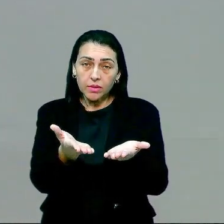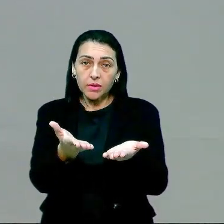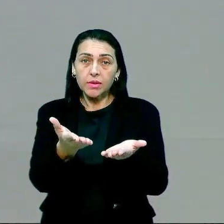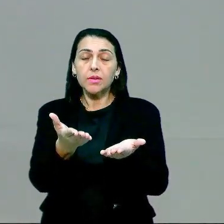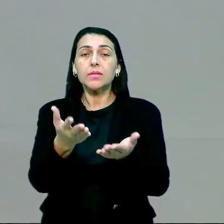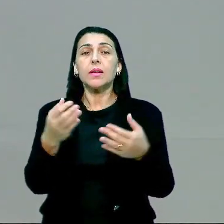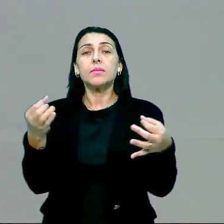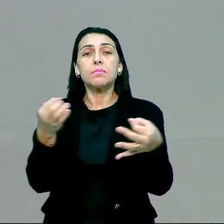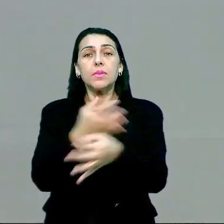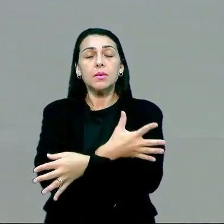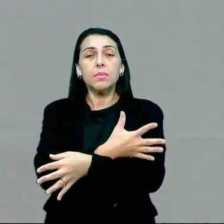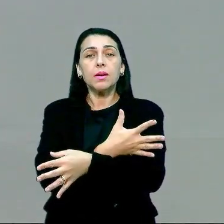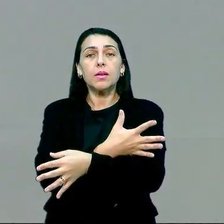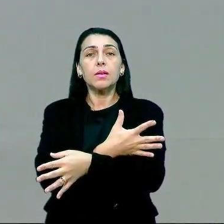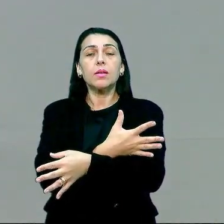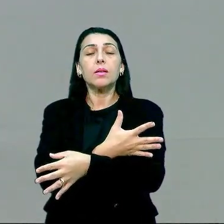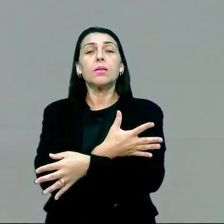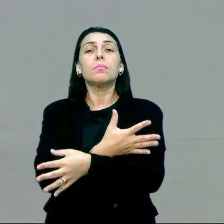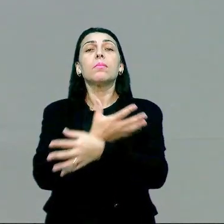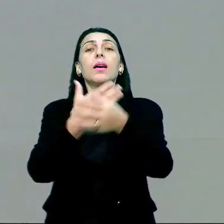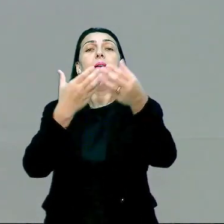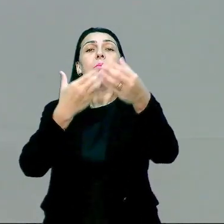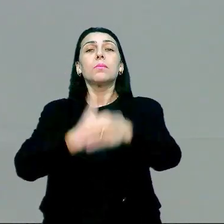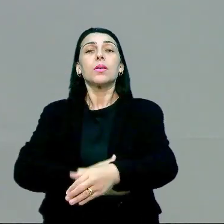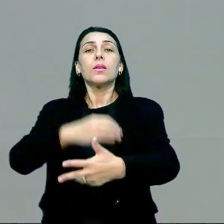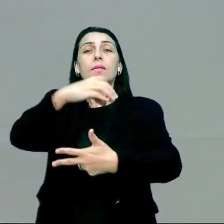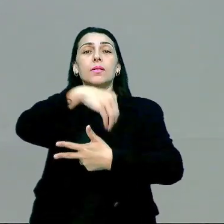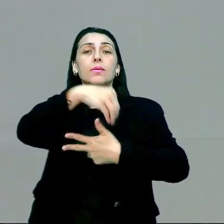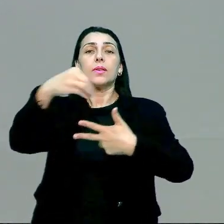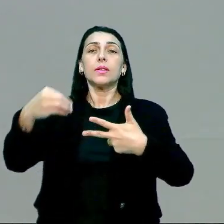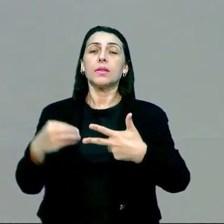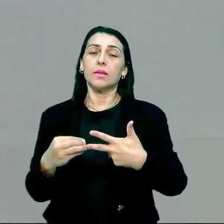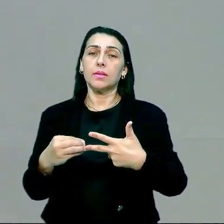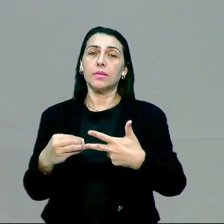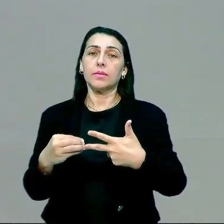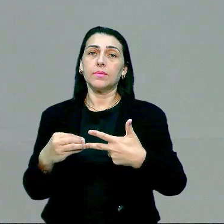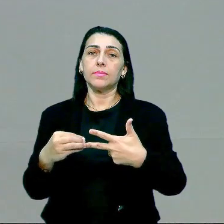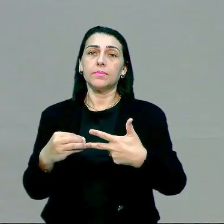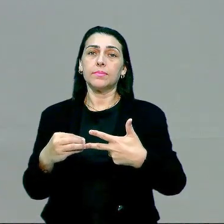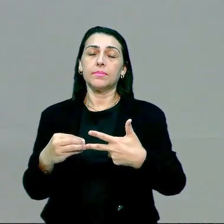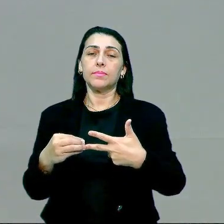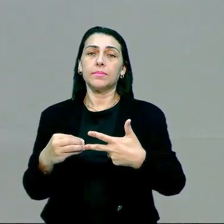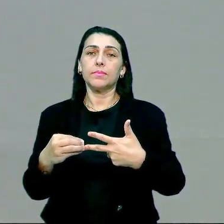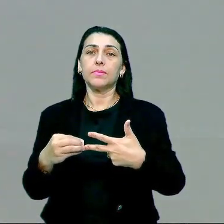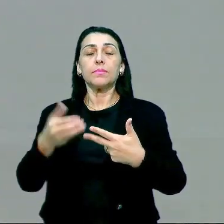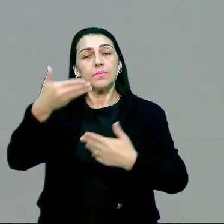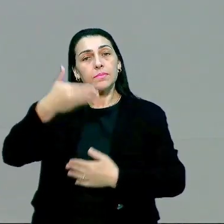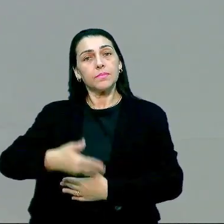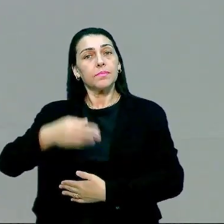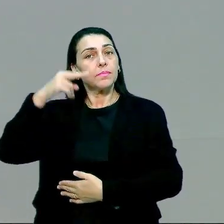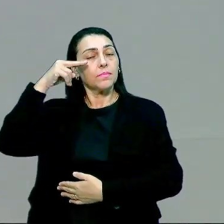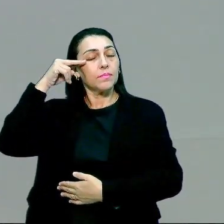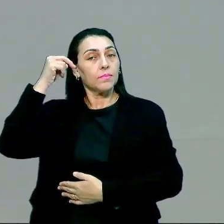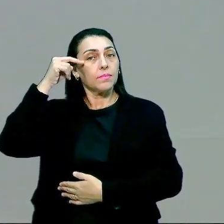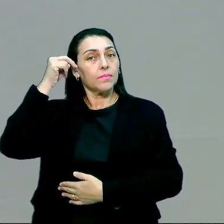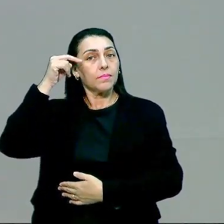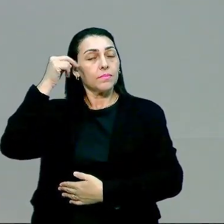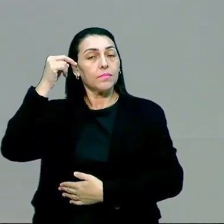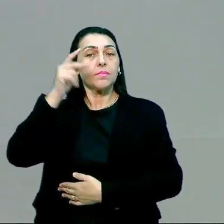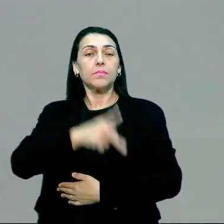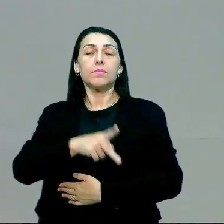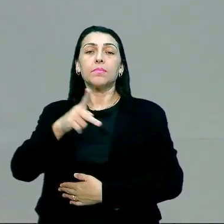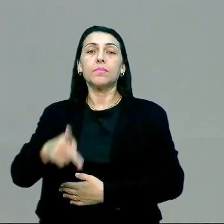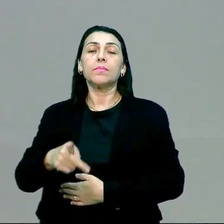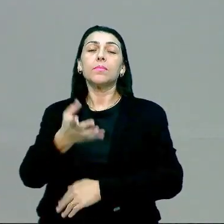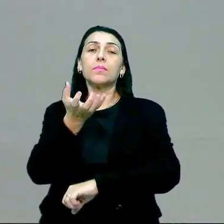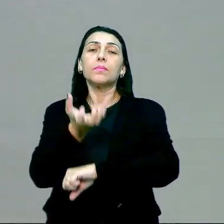está se preparando para o Exame Nacional do Ensino Médio. Eu sou o professor Ney Araújo, professor